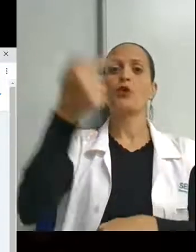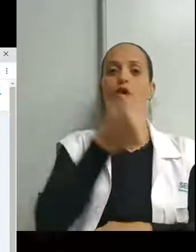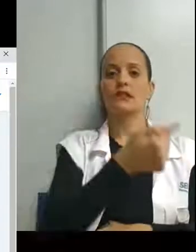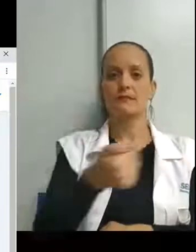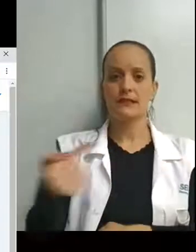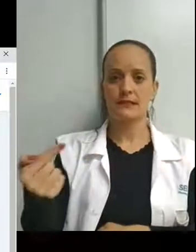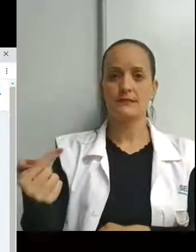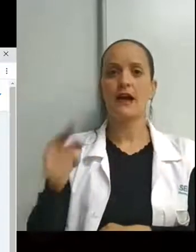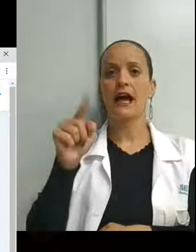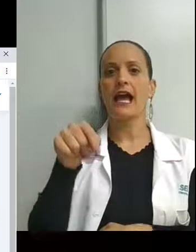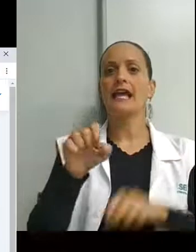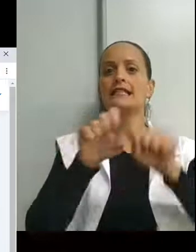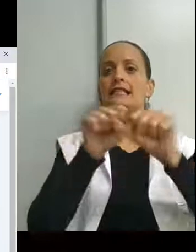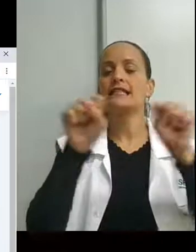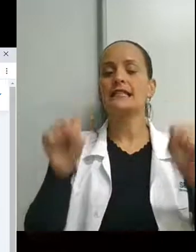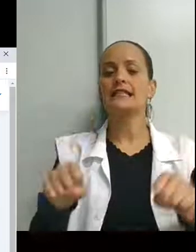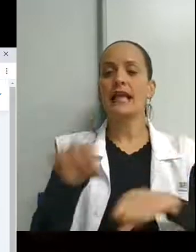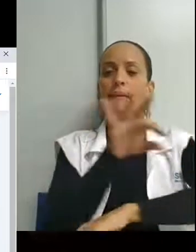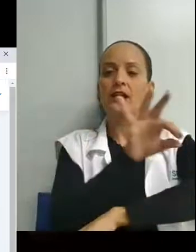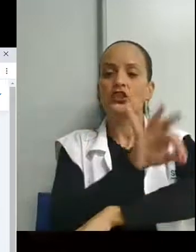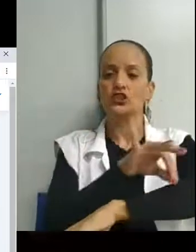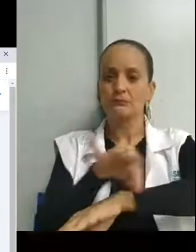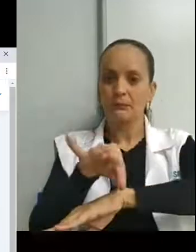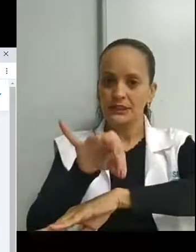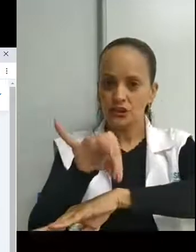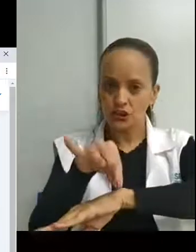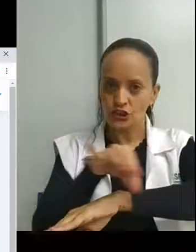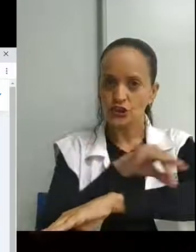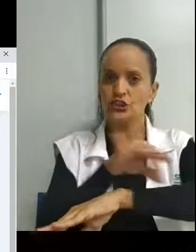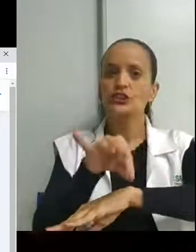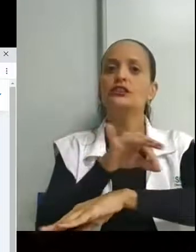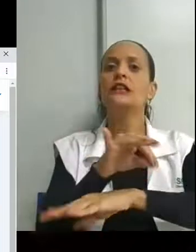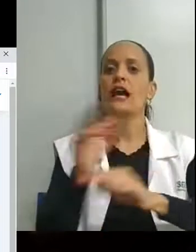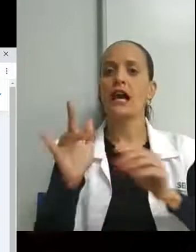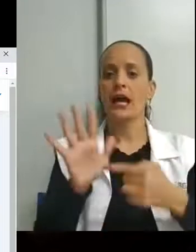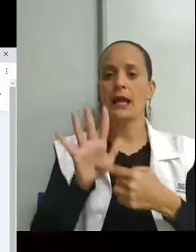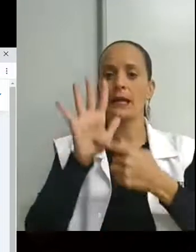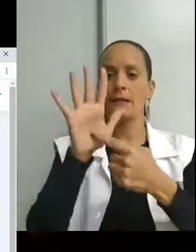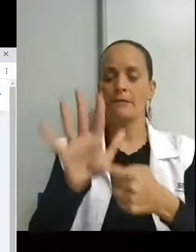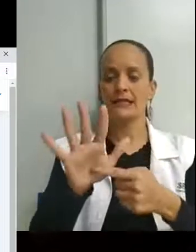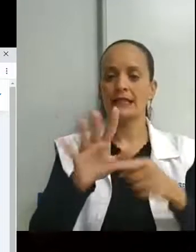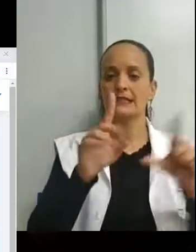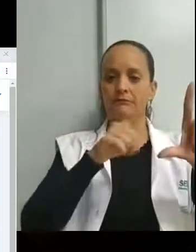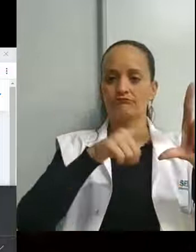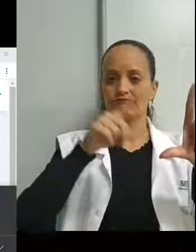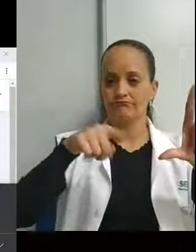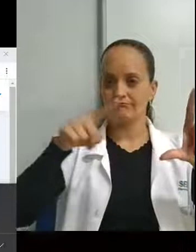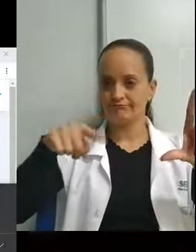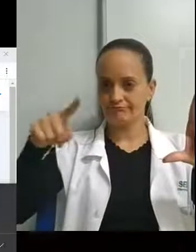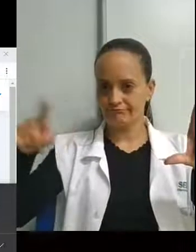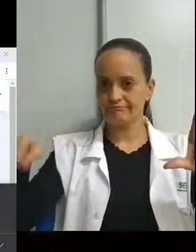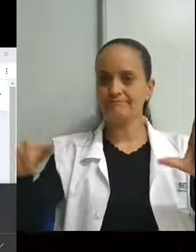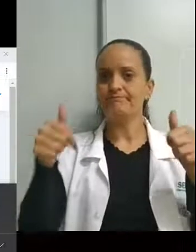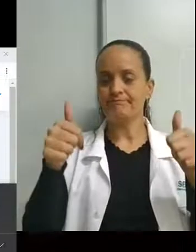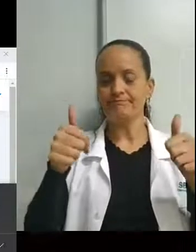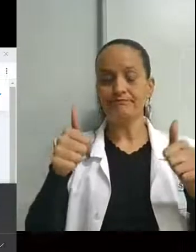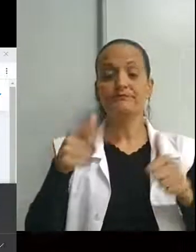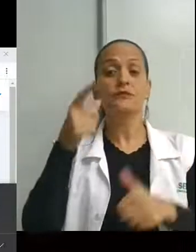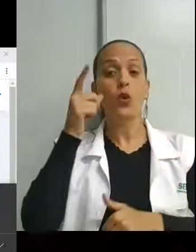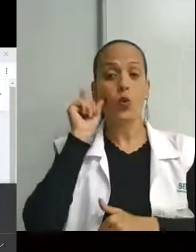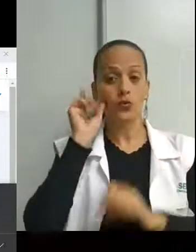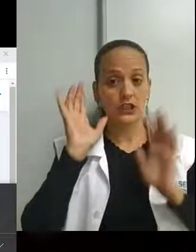né? Então, aqui, ó, já o conteúdo aqui já está disponível para vocês, né? Desde ontem, né? Eu avisei lá no